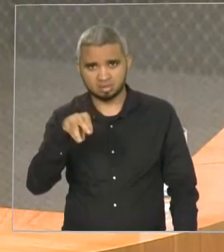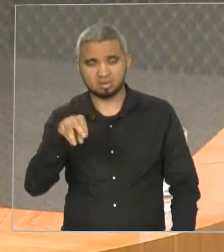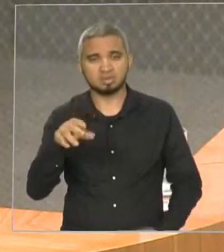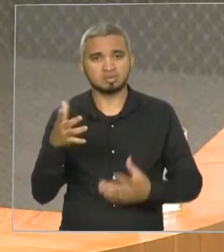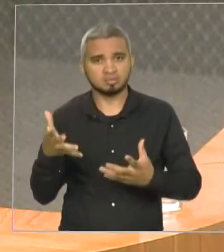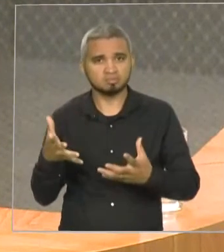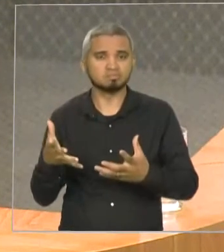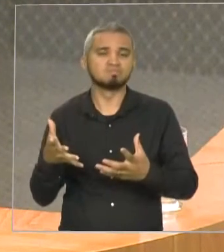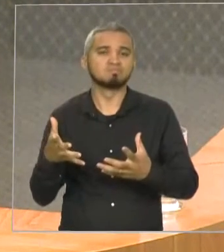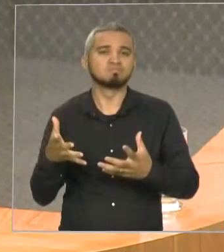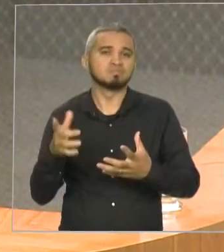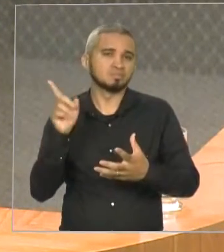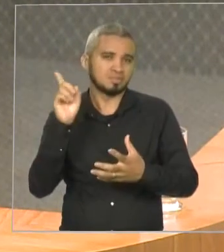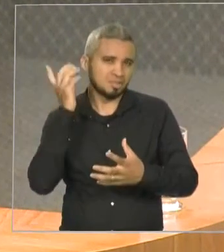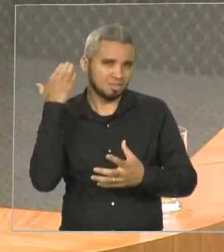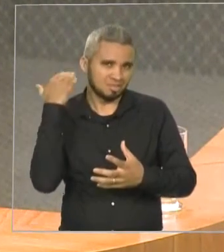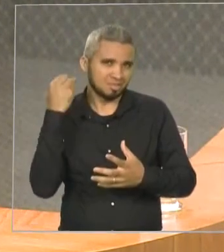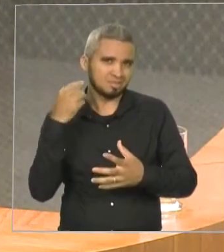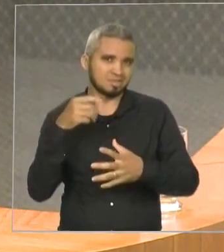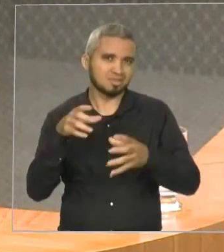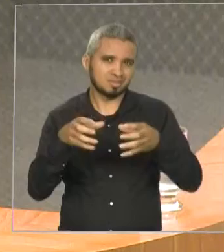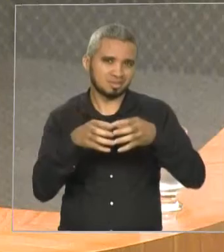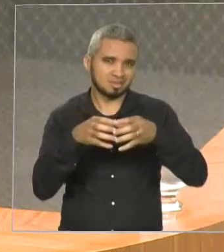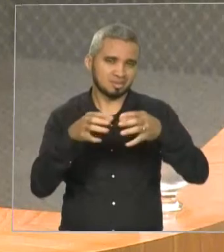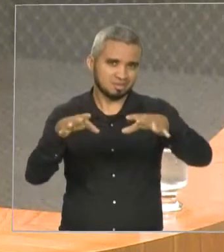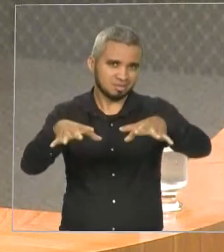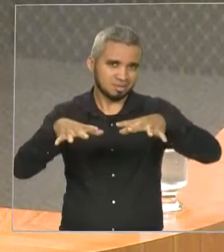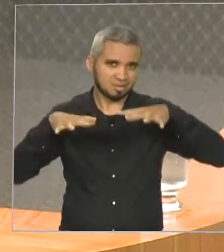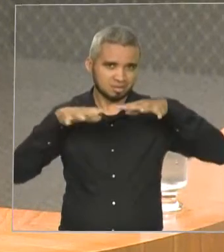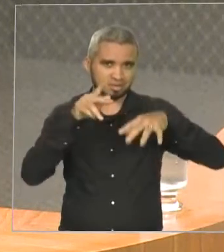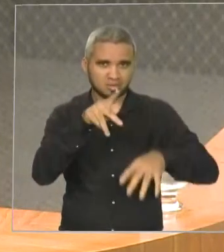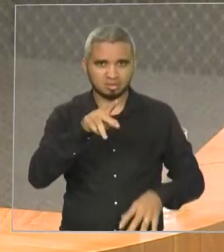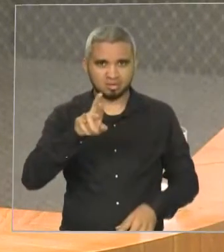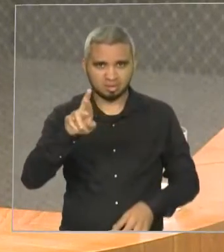nos prestigiou e eu sou muito grato. Então, muito